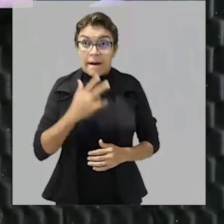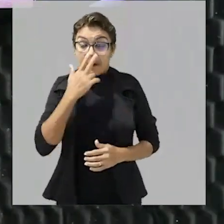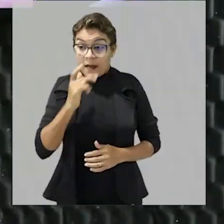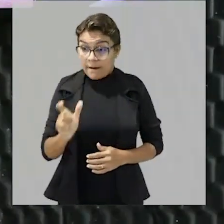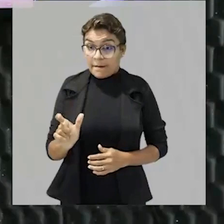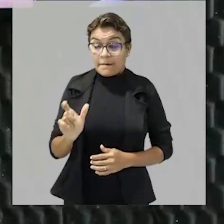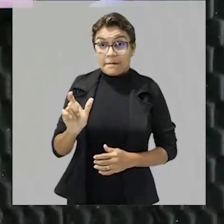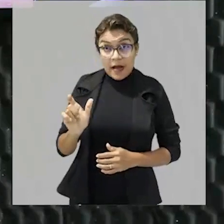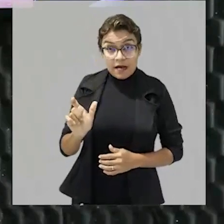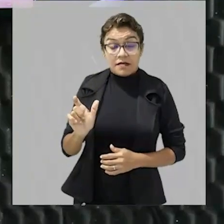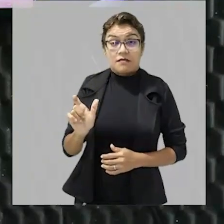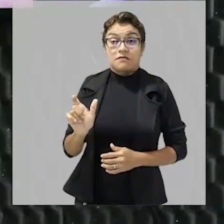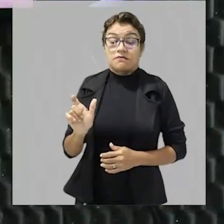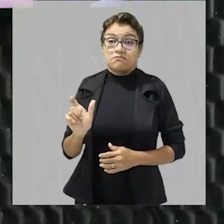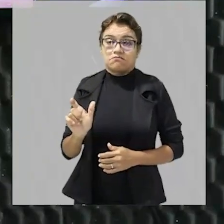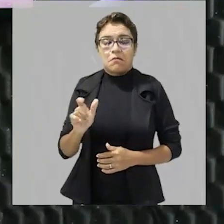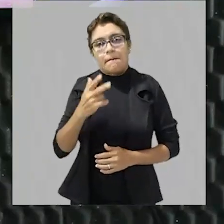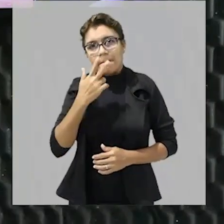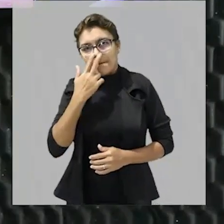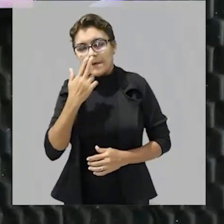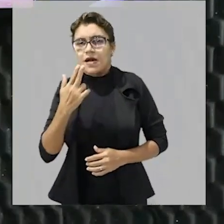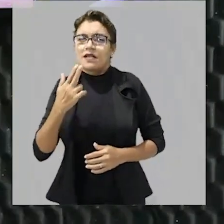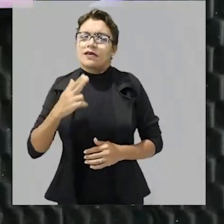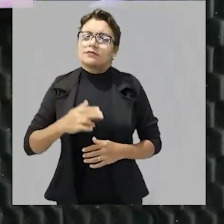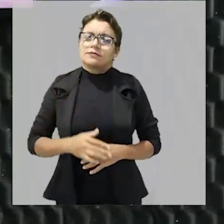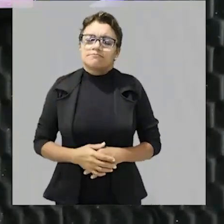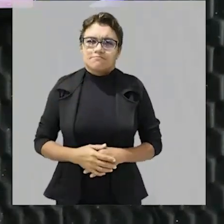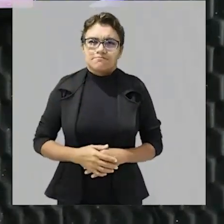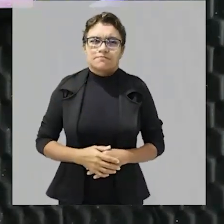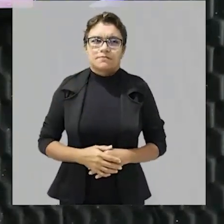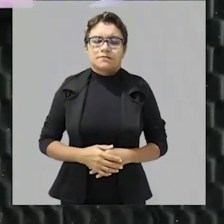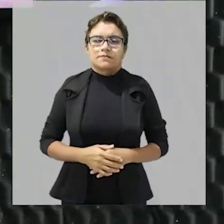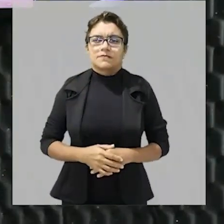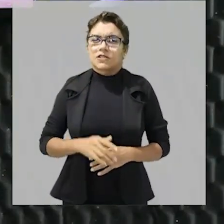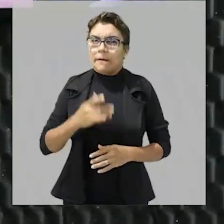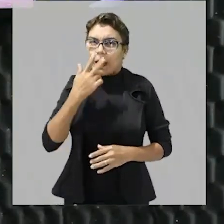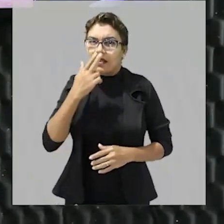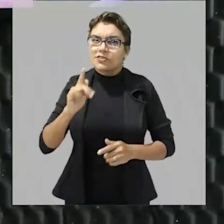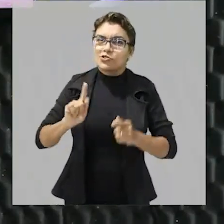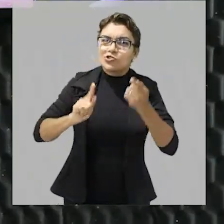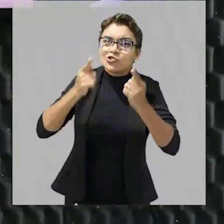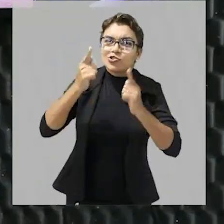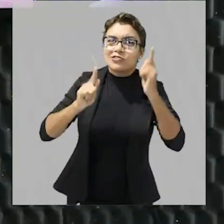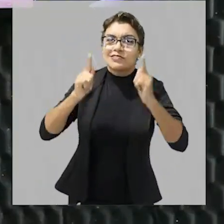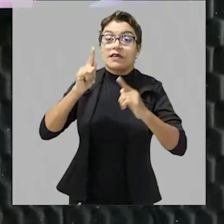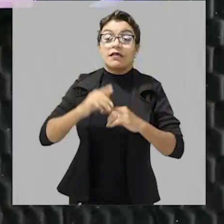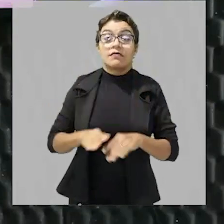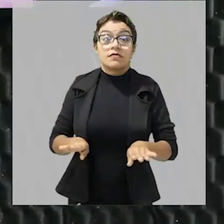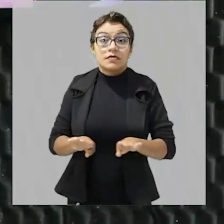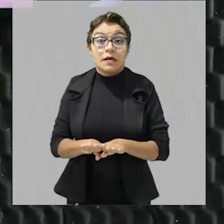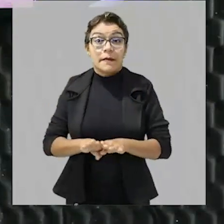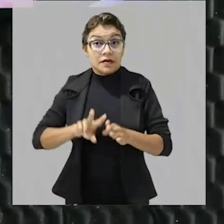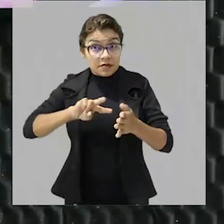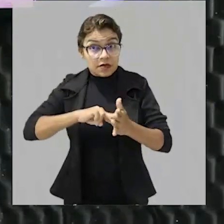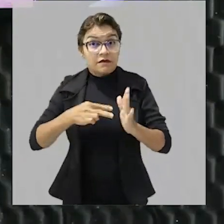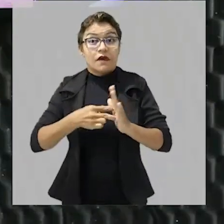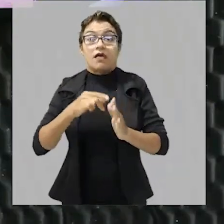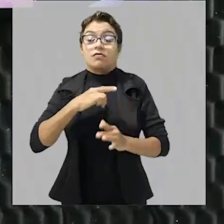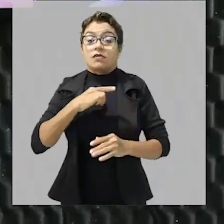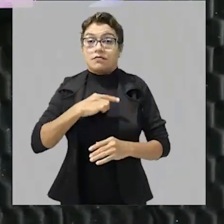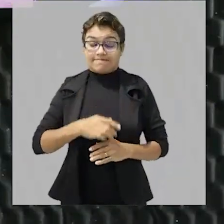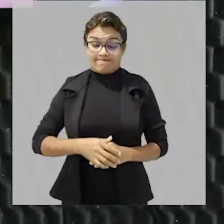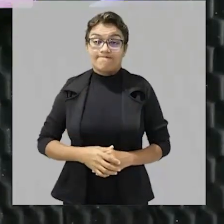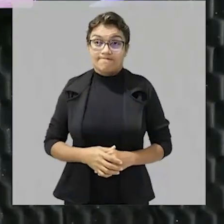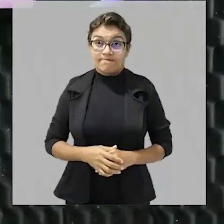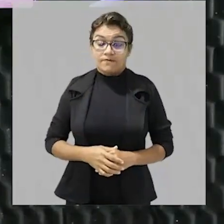significa, né? O desenrola é descomplicar, é deixar de ser complexo. Ah, fulano tá uma pessoa desenrolada, é uma pessoa